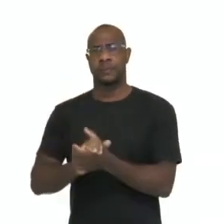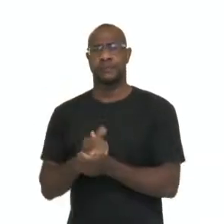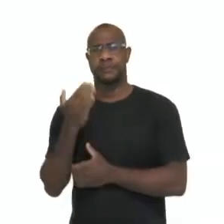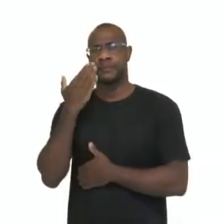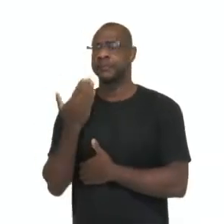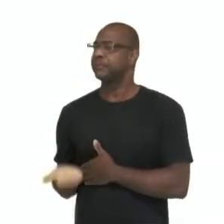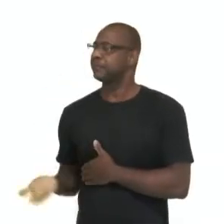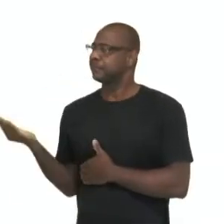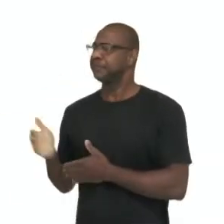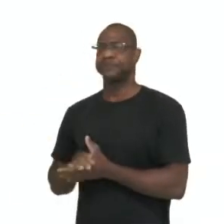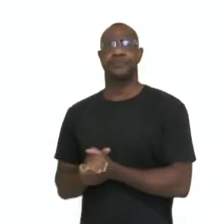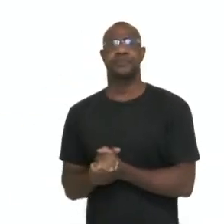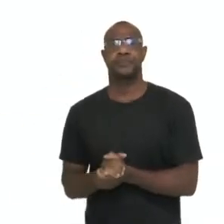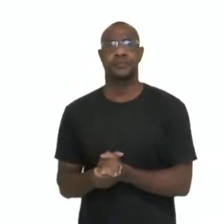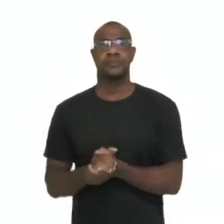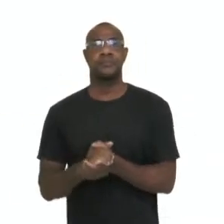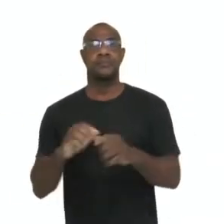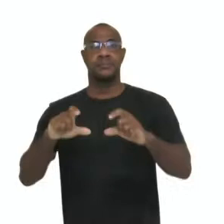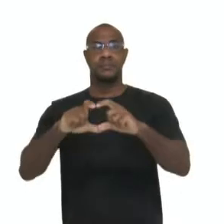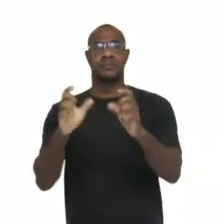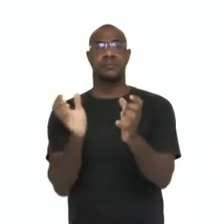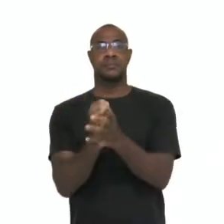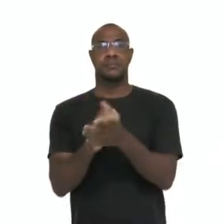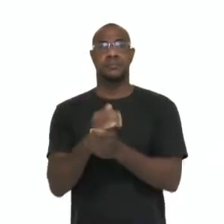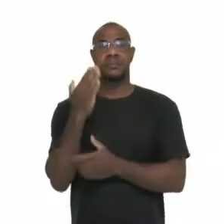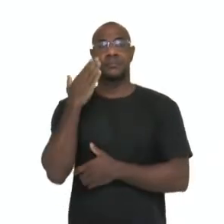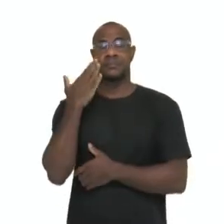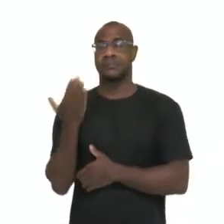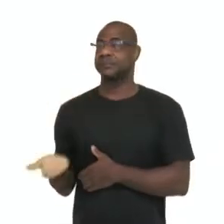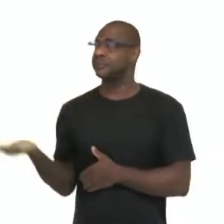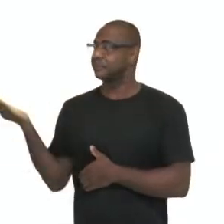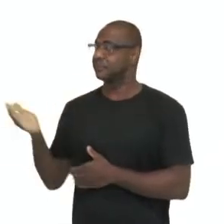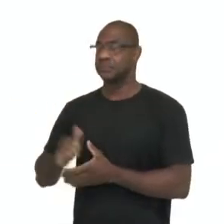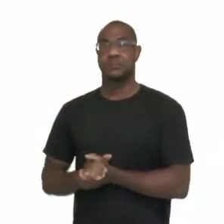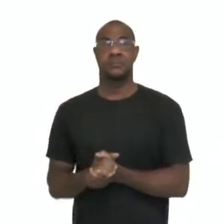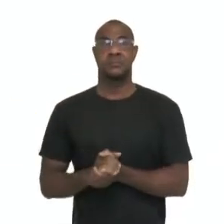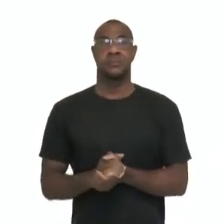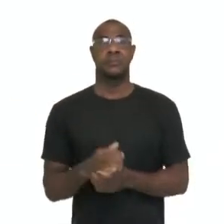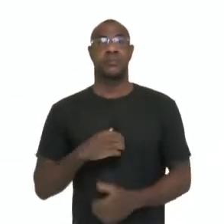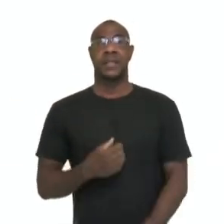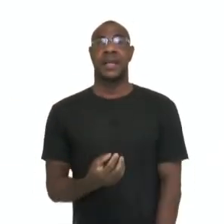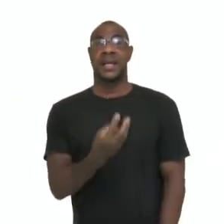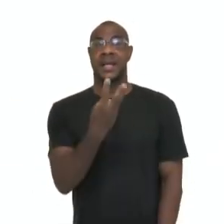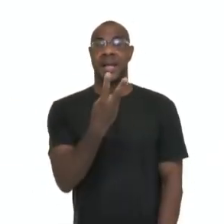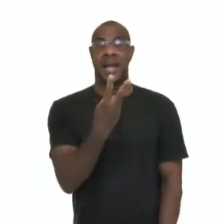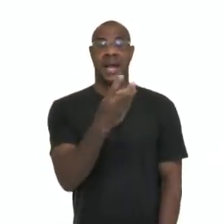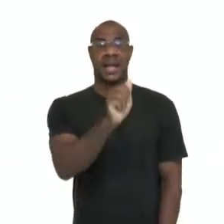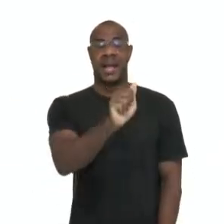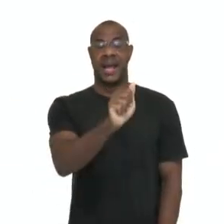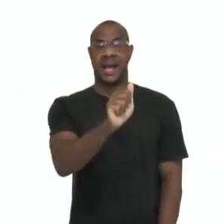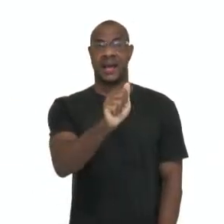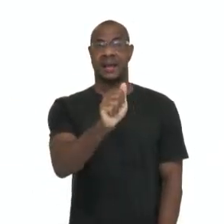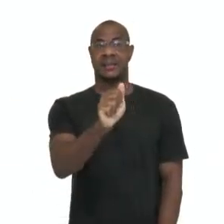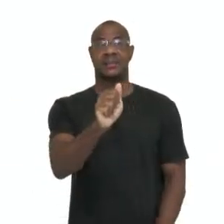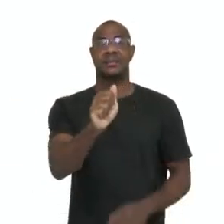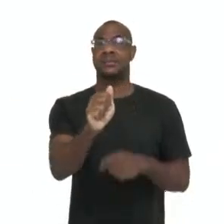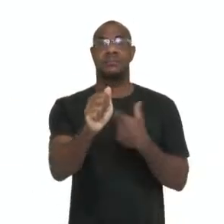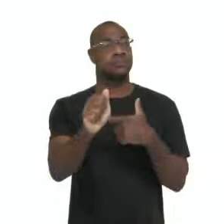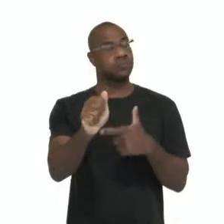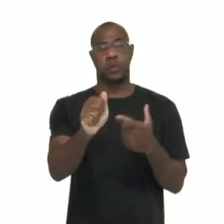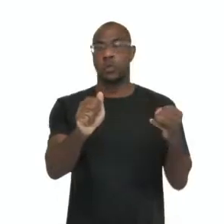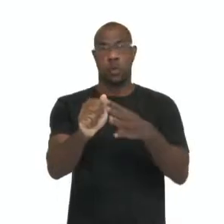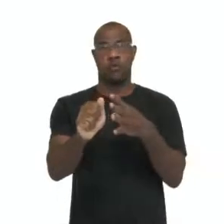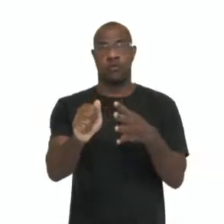que as permutações entre os 3 As não produzirão novo